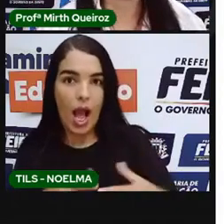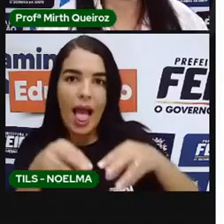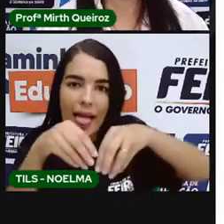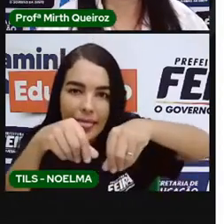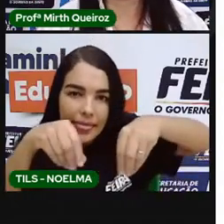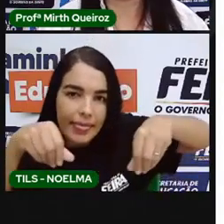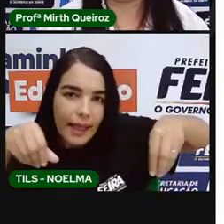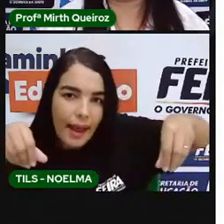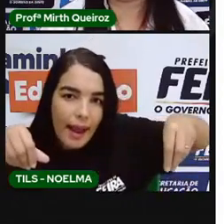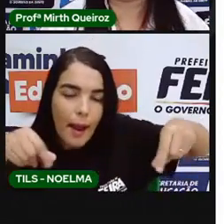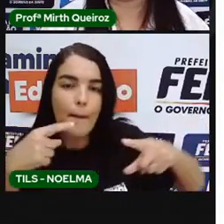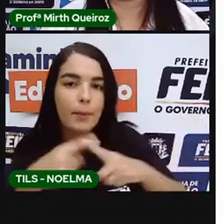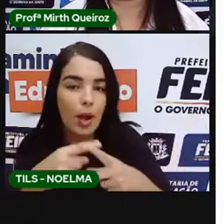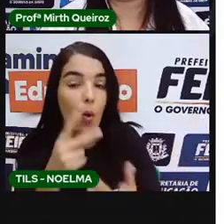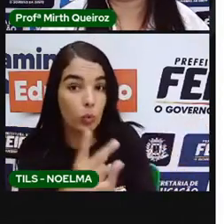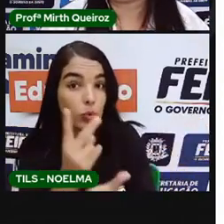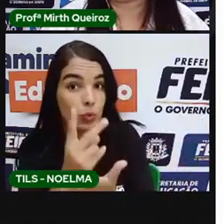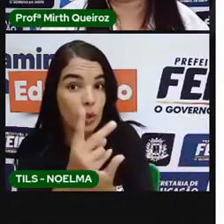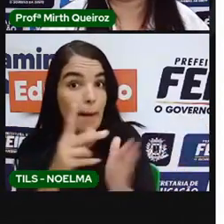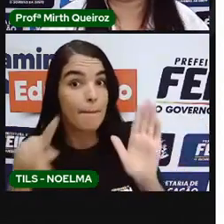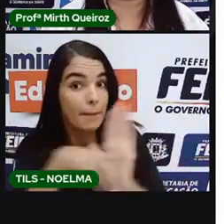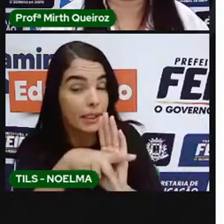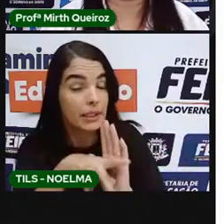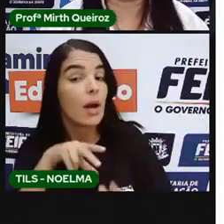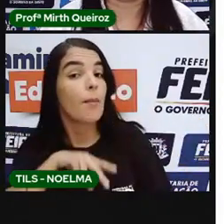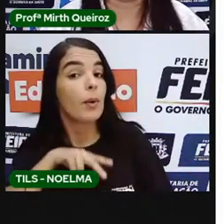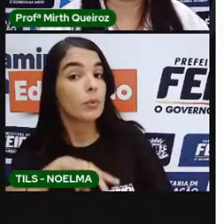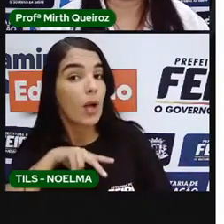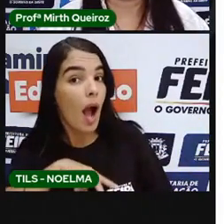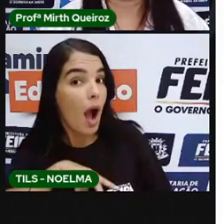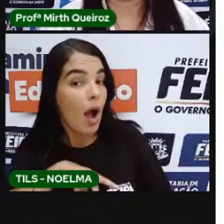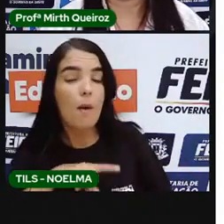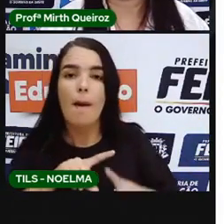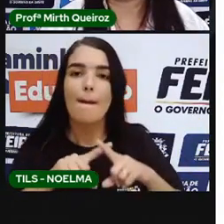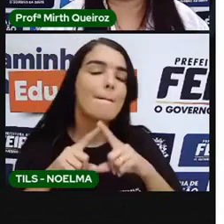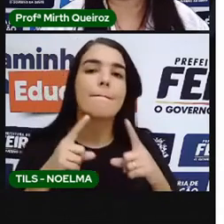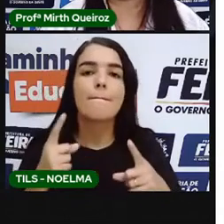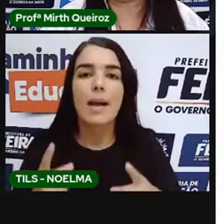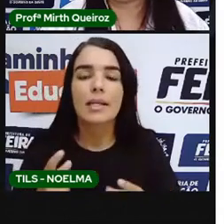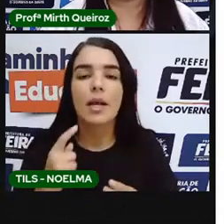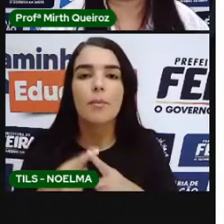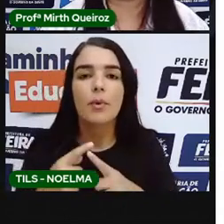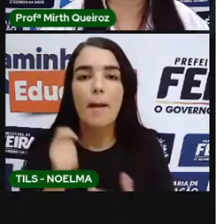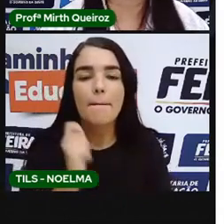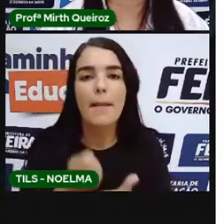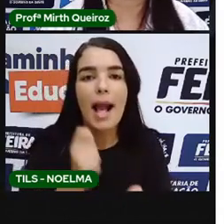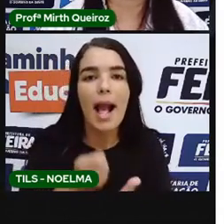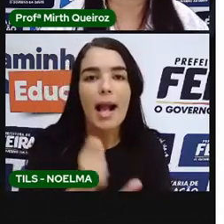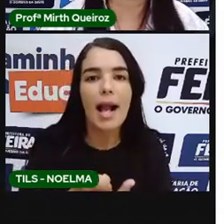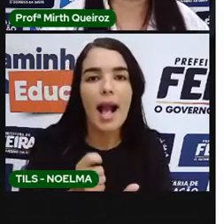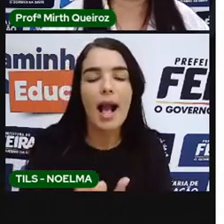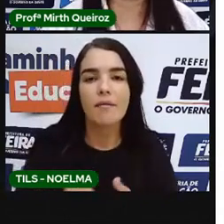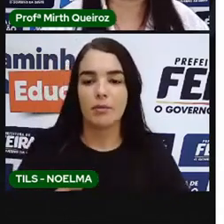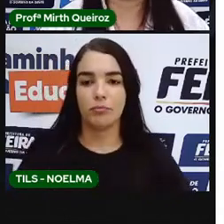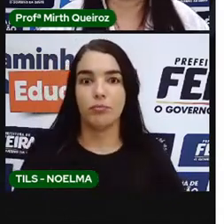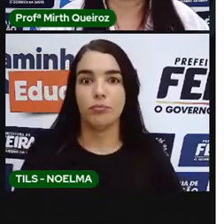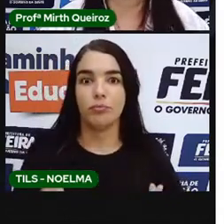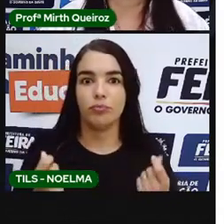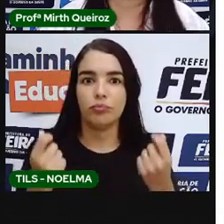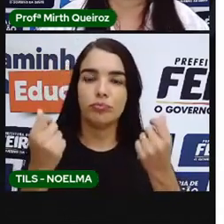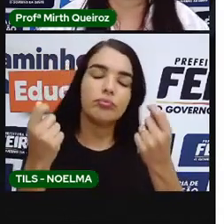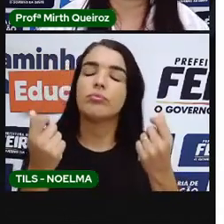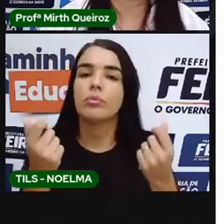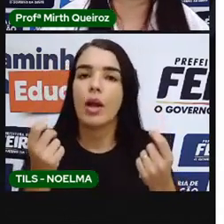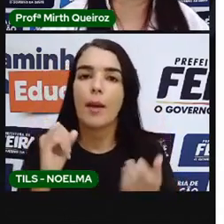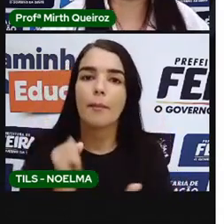elas continuariam pertencendo à coroa, até porque eles pagavam impostos, né, sobre isso, mas